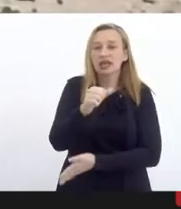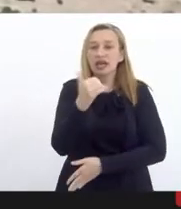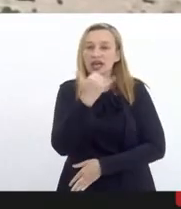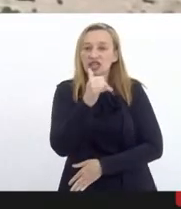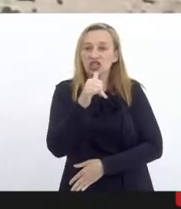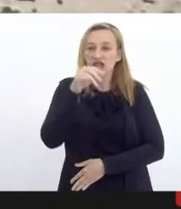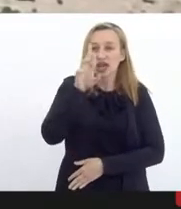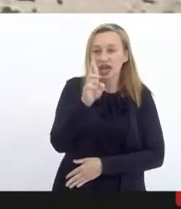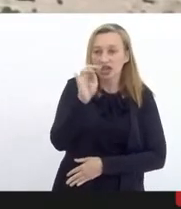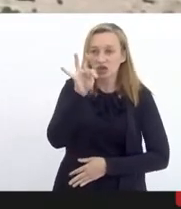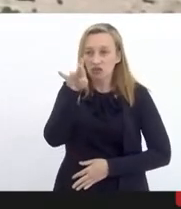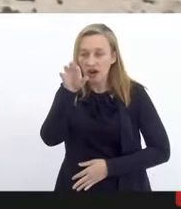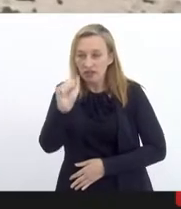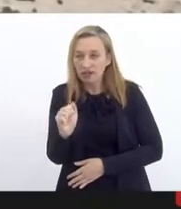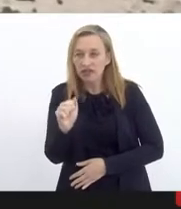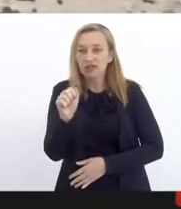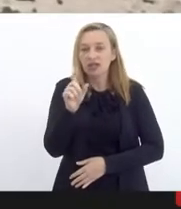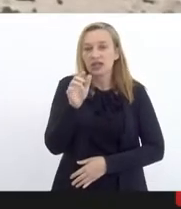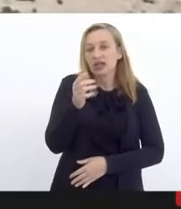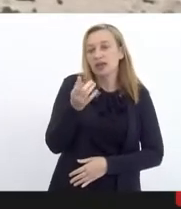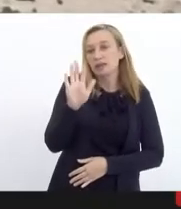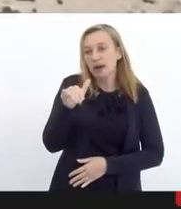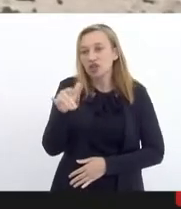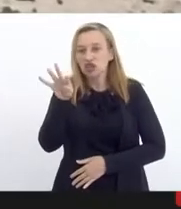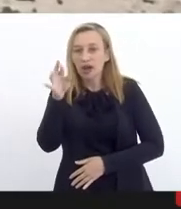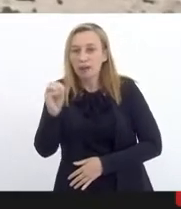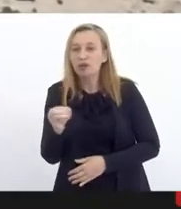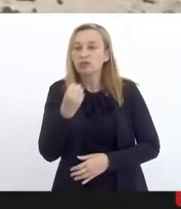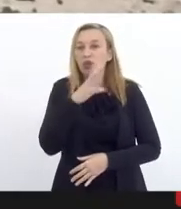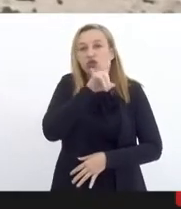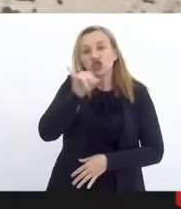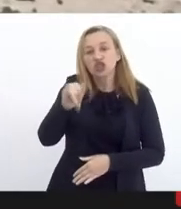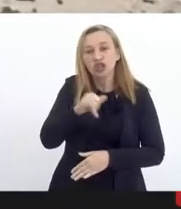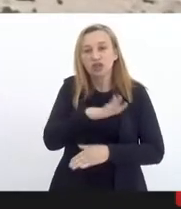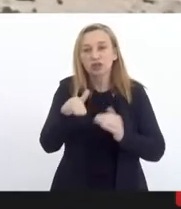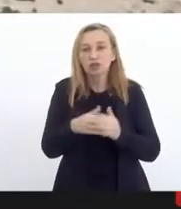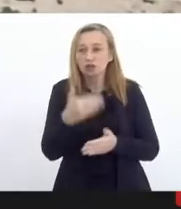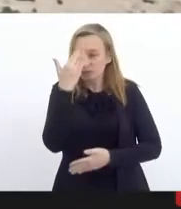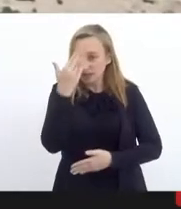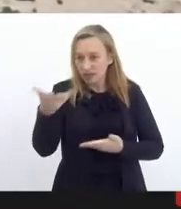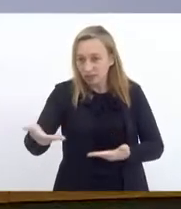renováveis e baixo carbono. Desejo um bom dia a todos e obrigado aí pelo